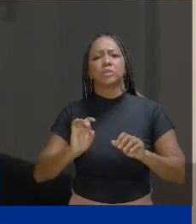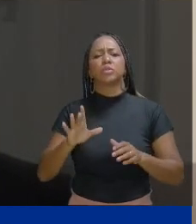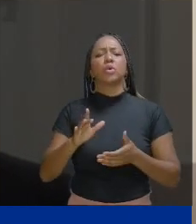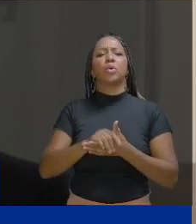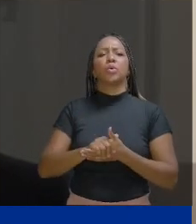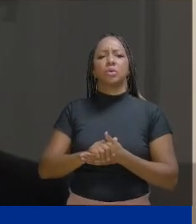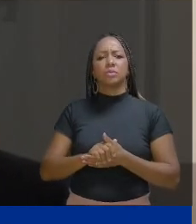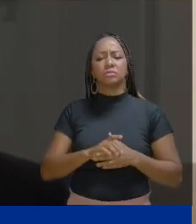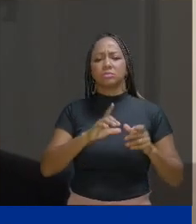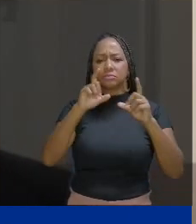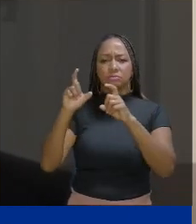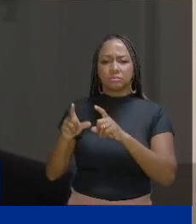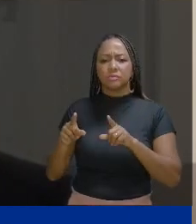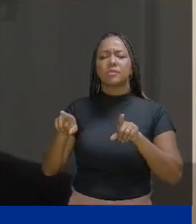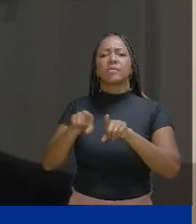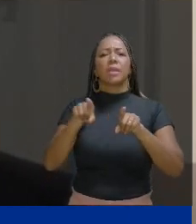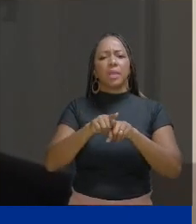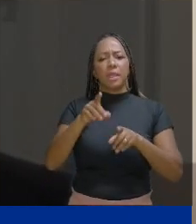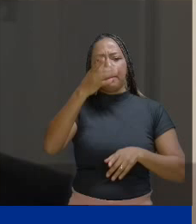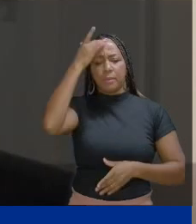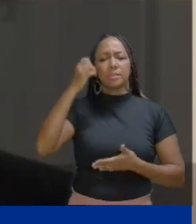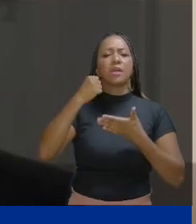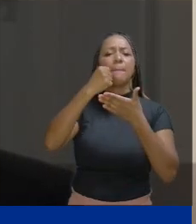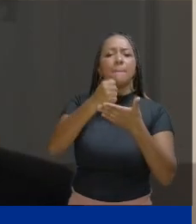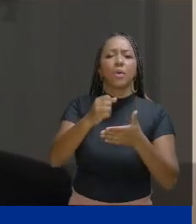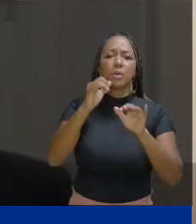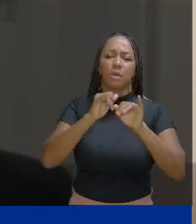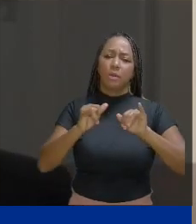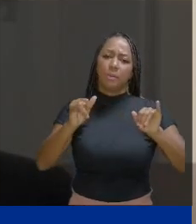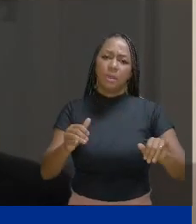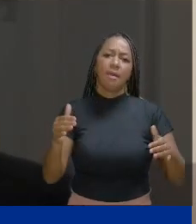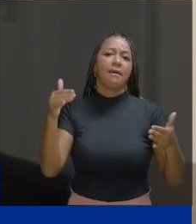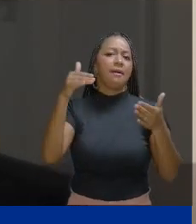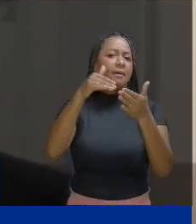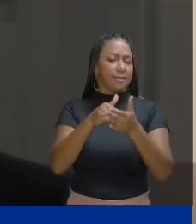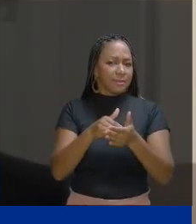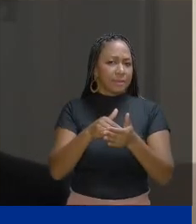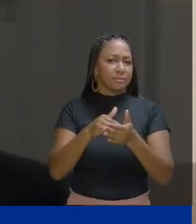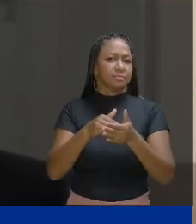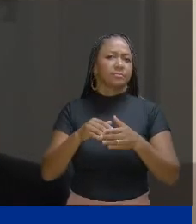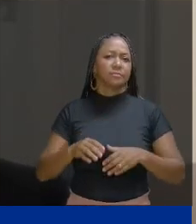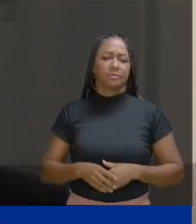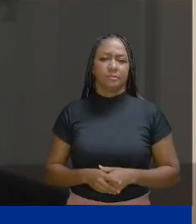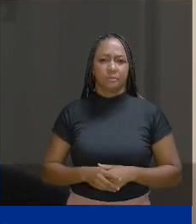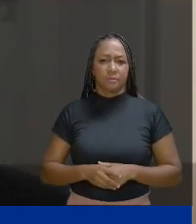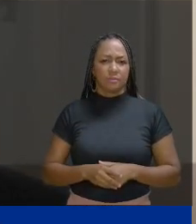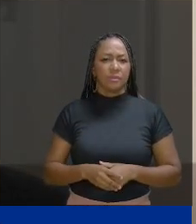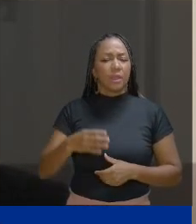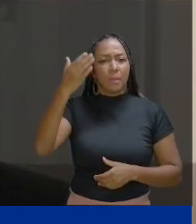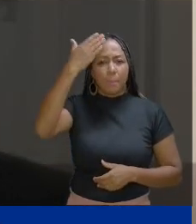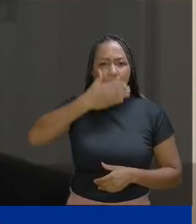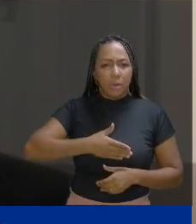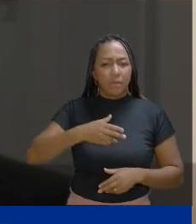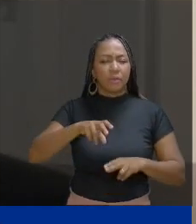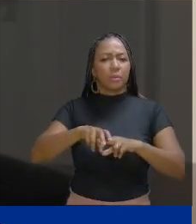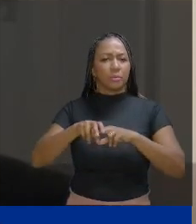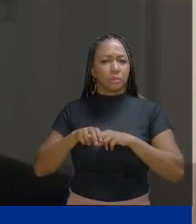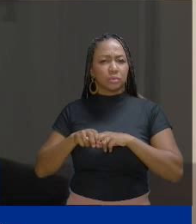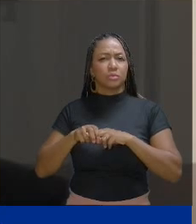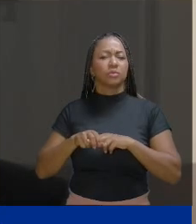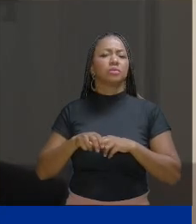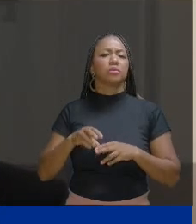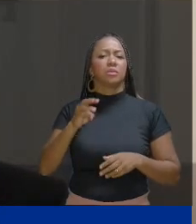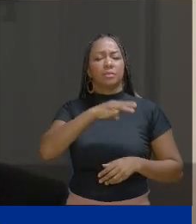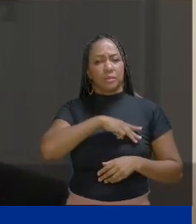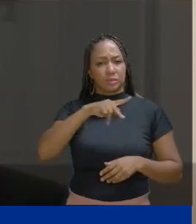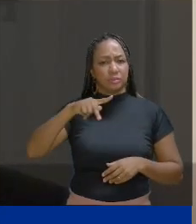de registros, mas também por pessoas que apoiam a campanha até o valor de 1.000 FIRs. Essa prova, portanto, que era ônus